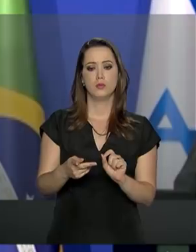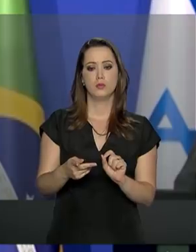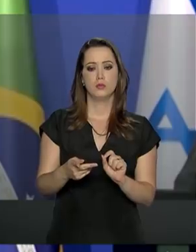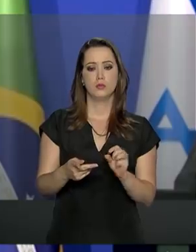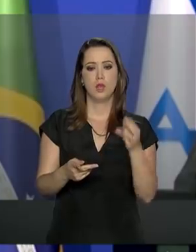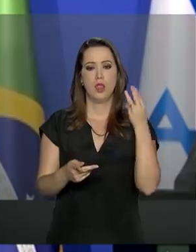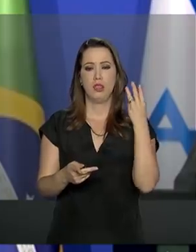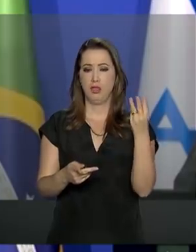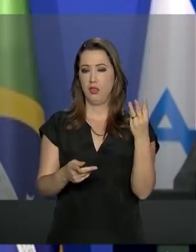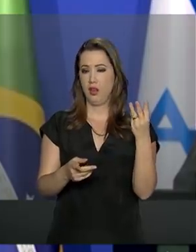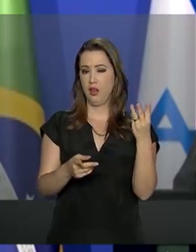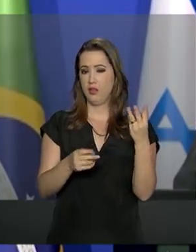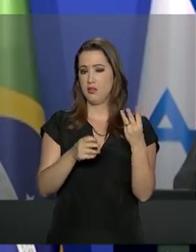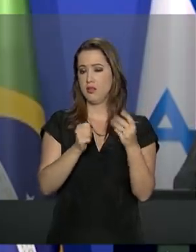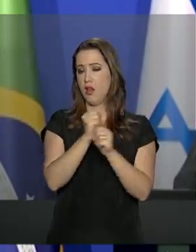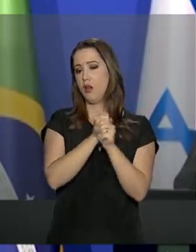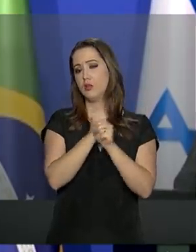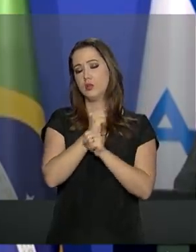3 anos.